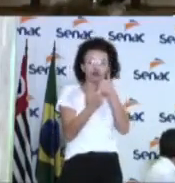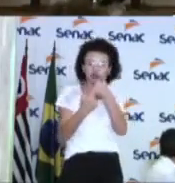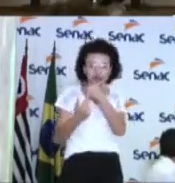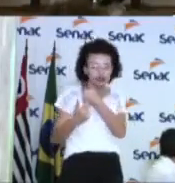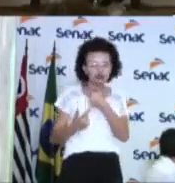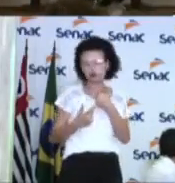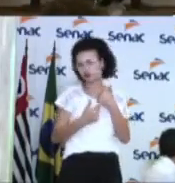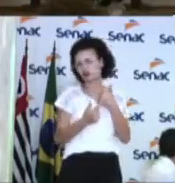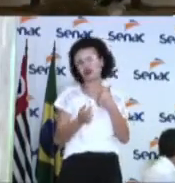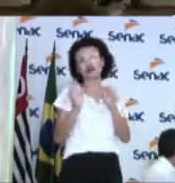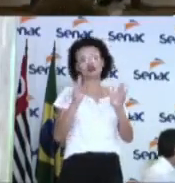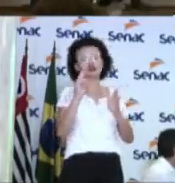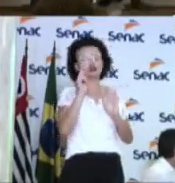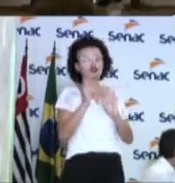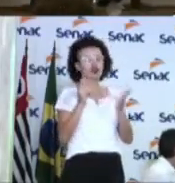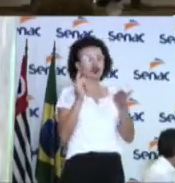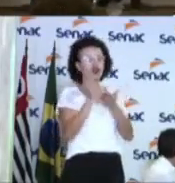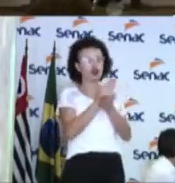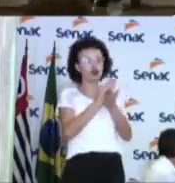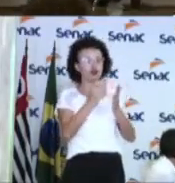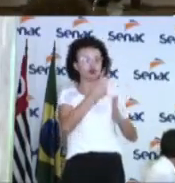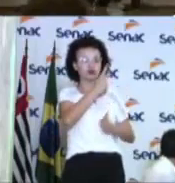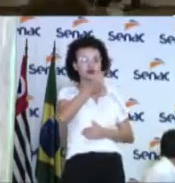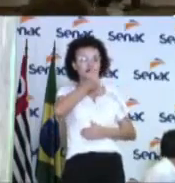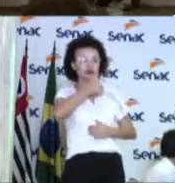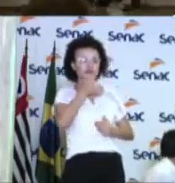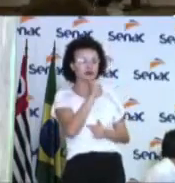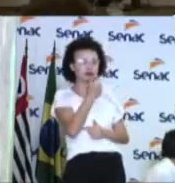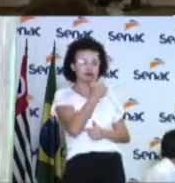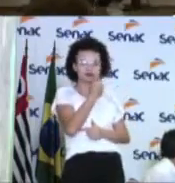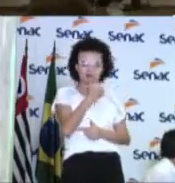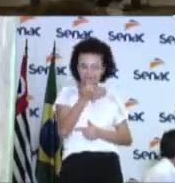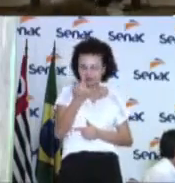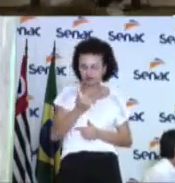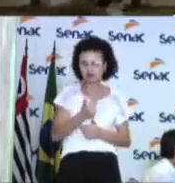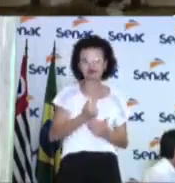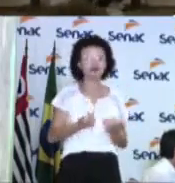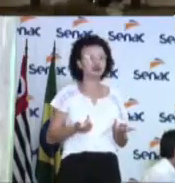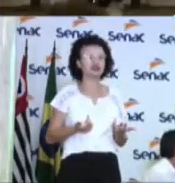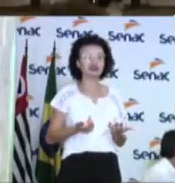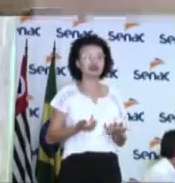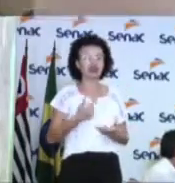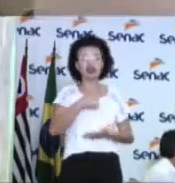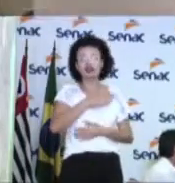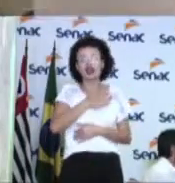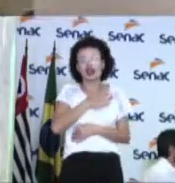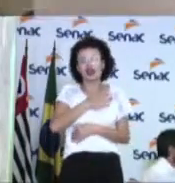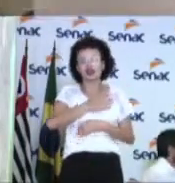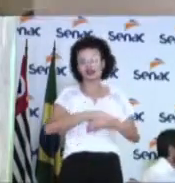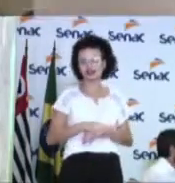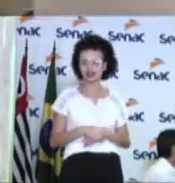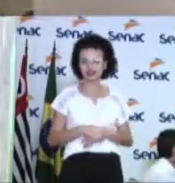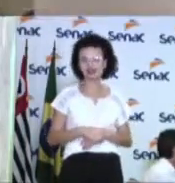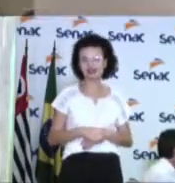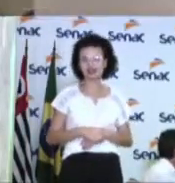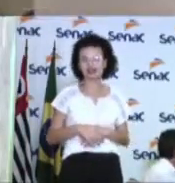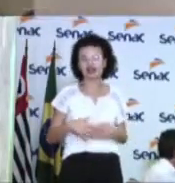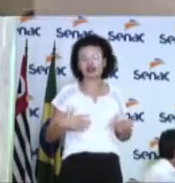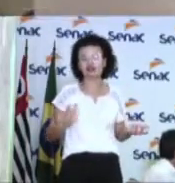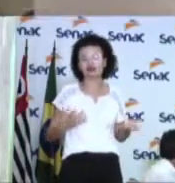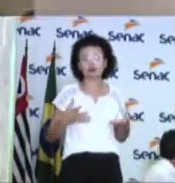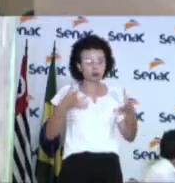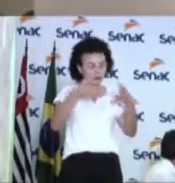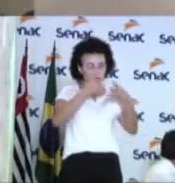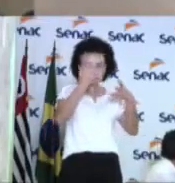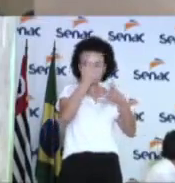até aqui passando a boa, o Nogueira se divertindo aqui com ele, a gente gosta, né? Então, o criativo, ele vai